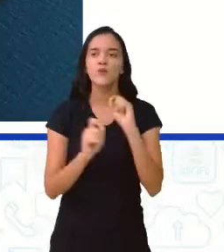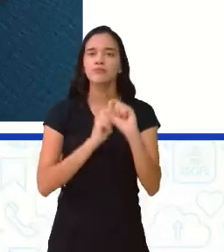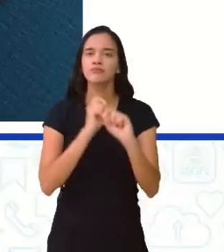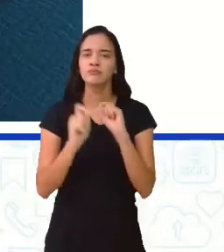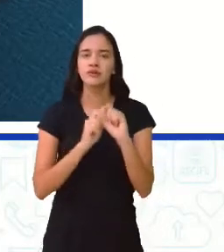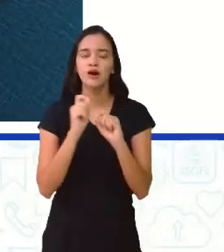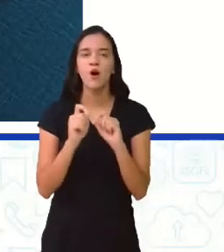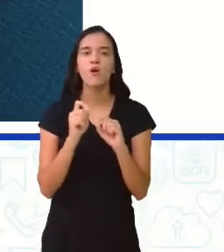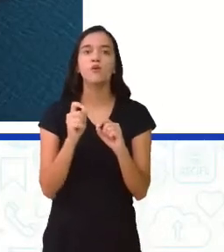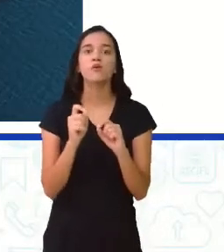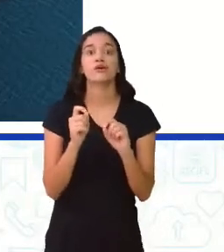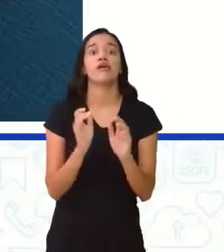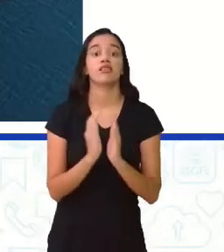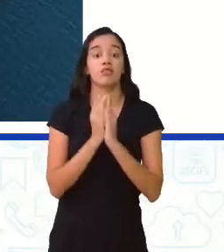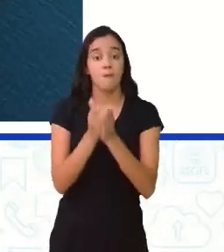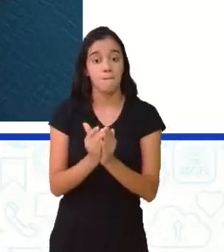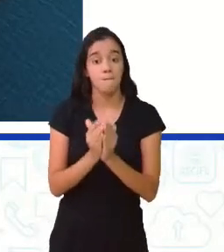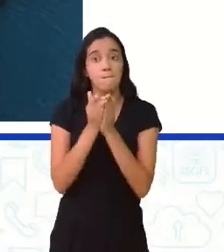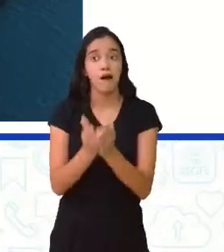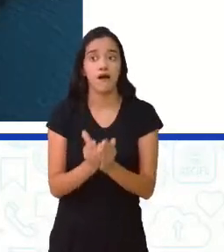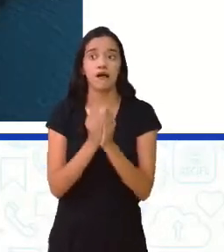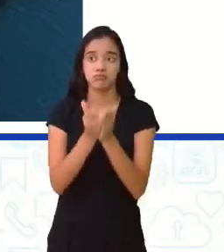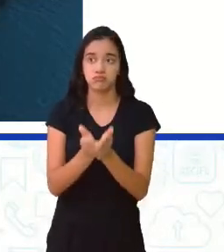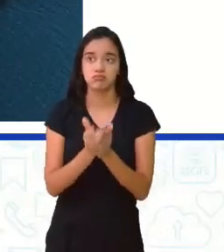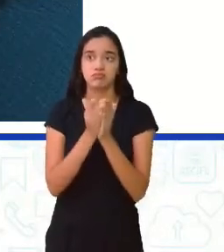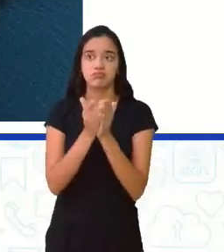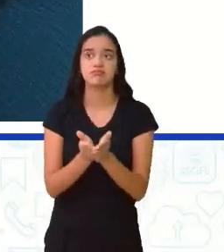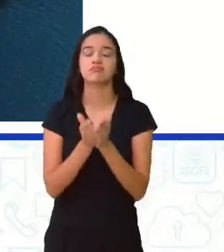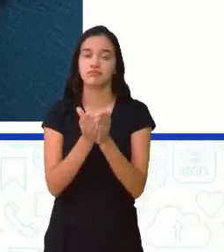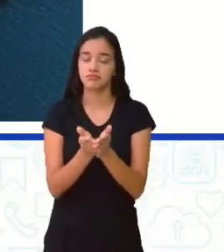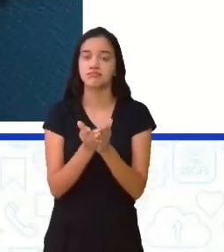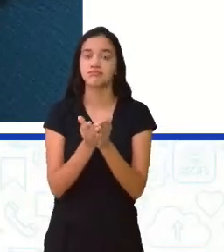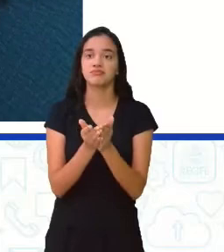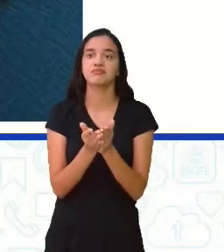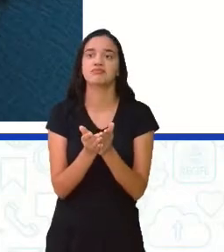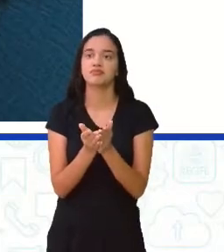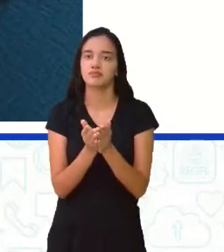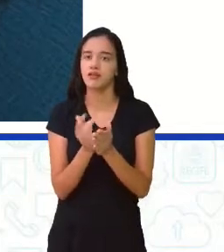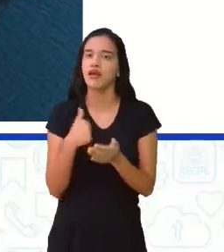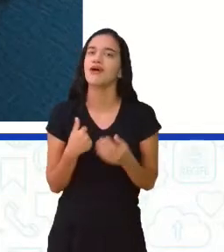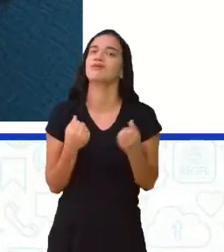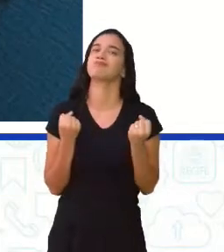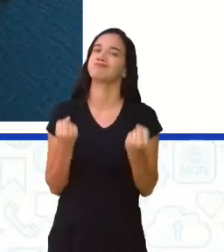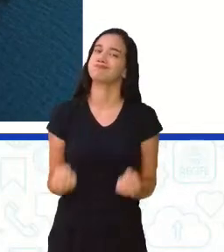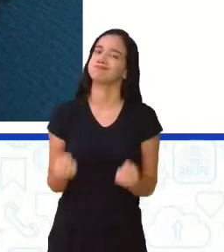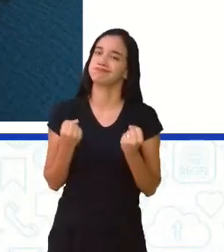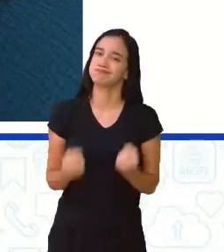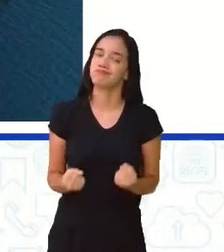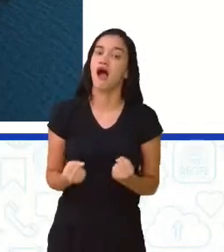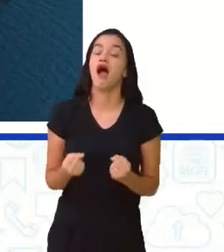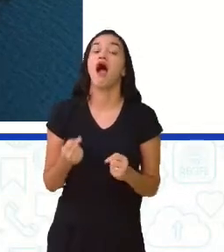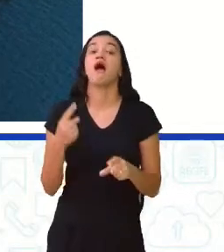infiltração, né, no barco, tá certo, no navio, e aí é bem pesado, né, porque